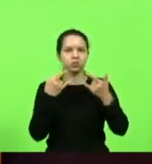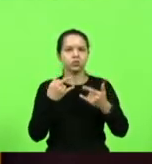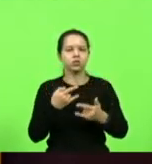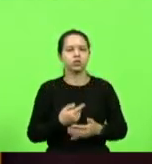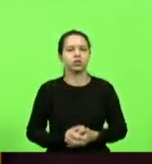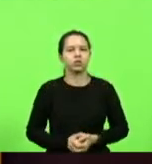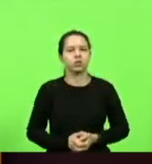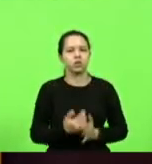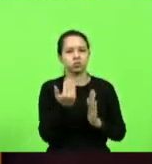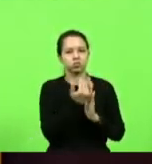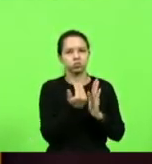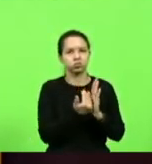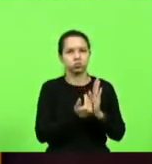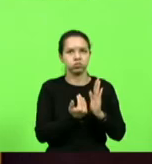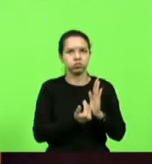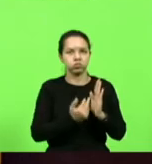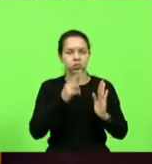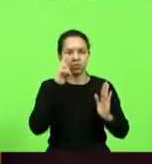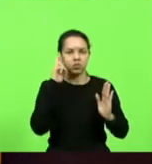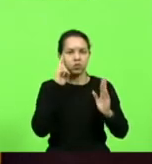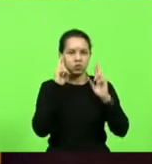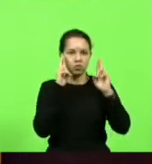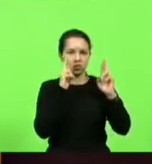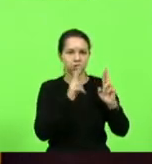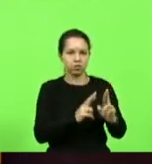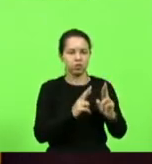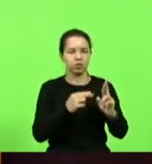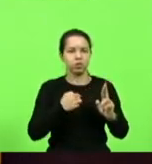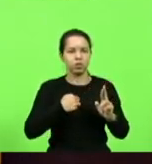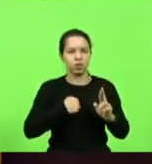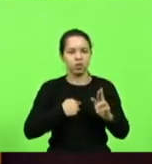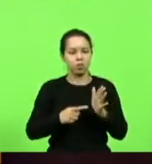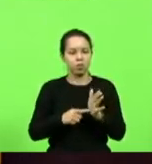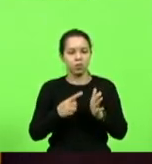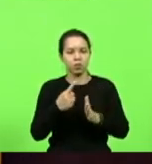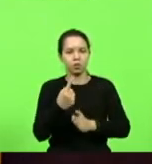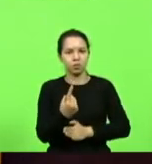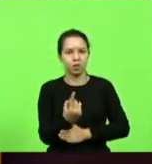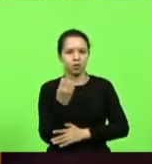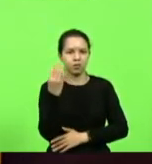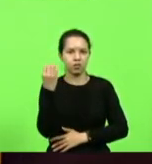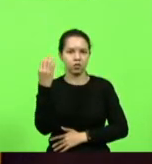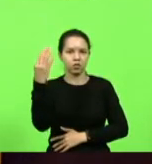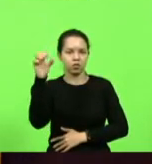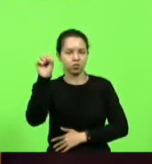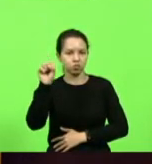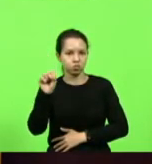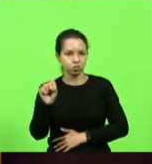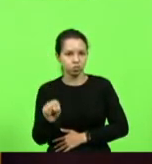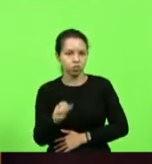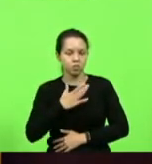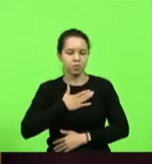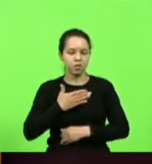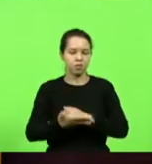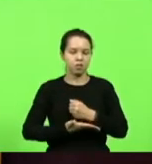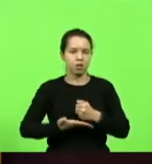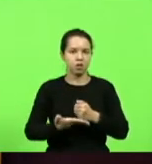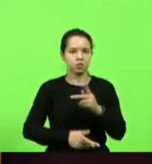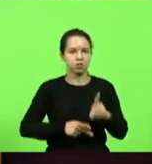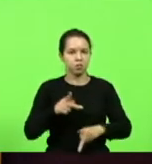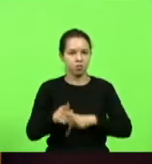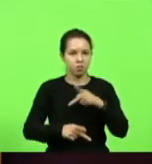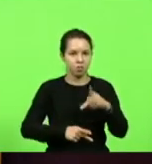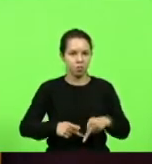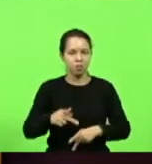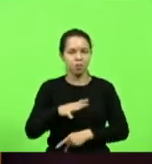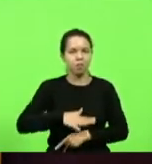o meu primeiro roteiro pelo Sul, a minha base, o meu povo, a nossa gente. Estivemos na região